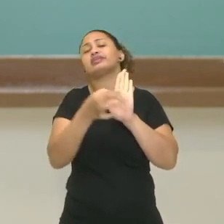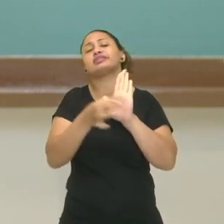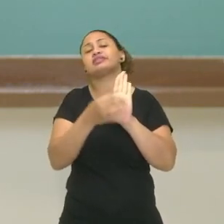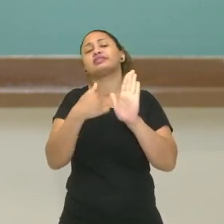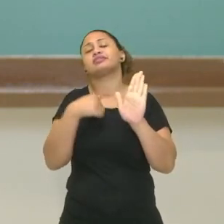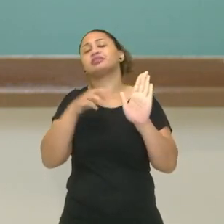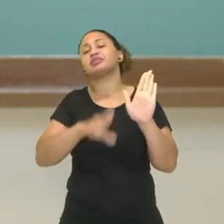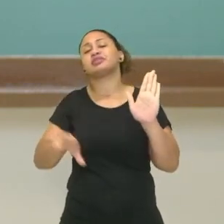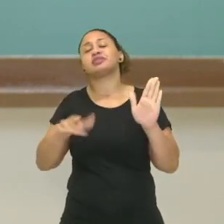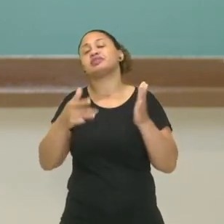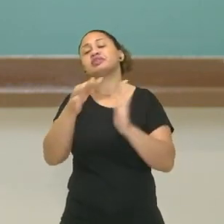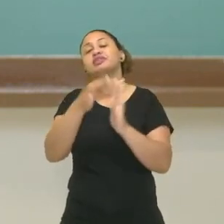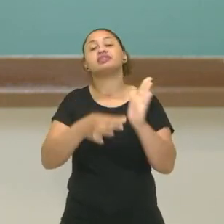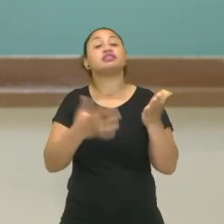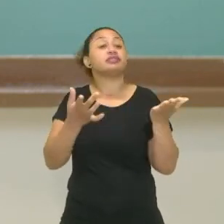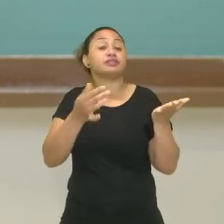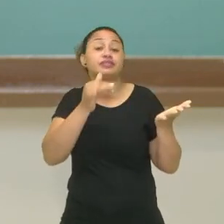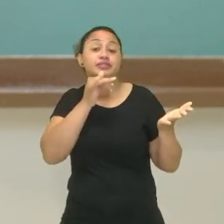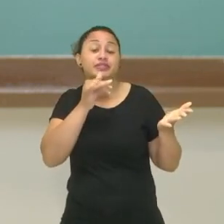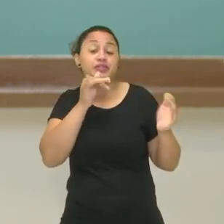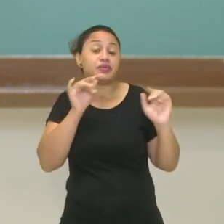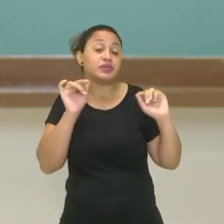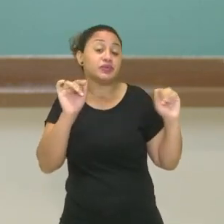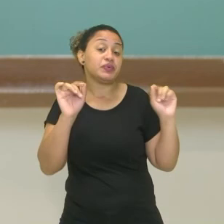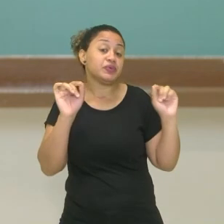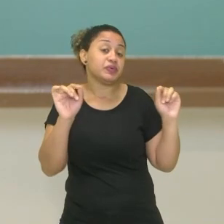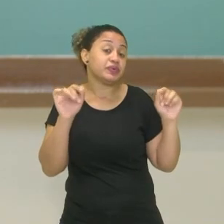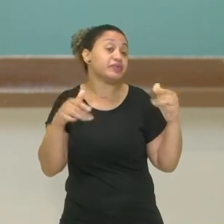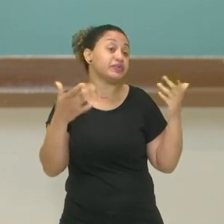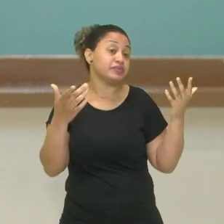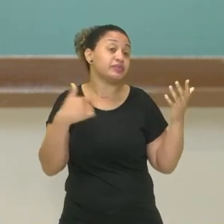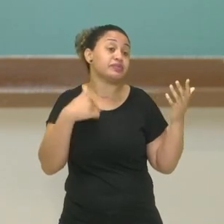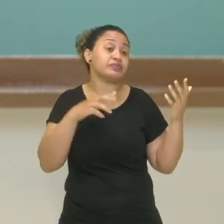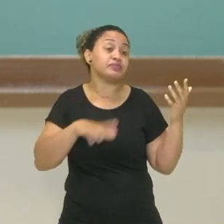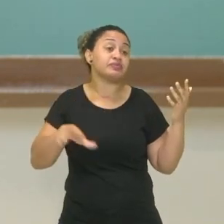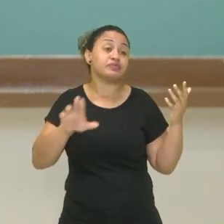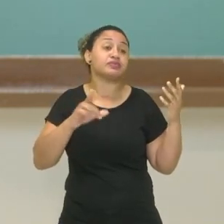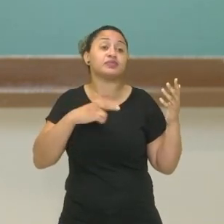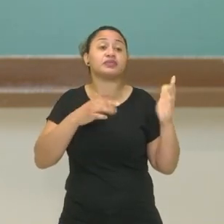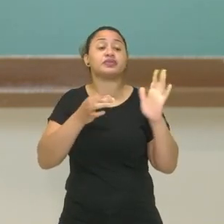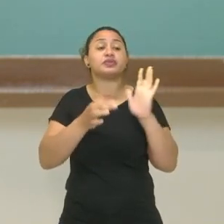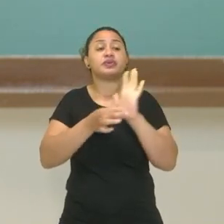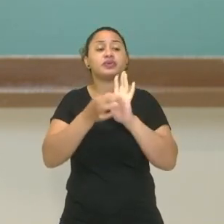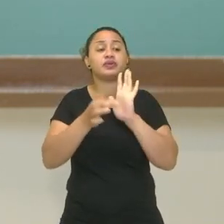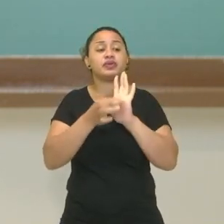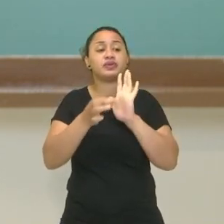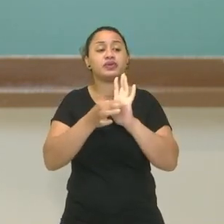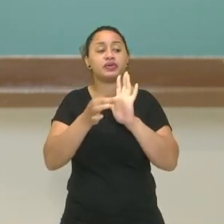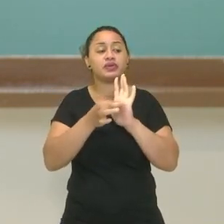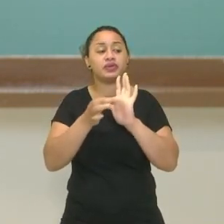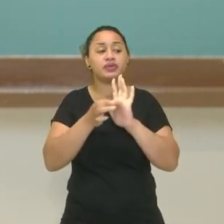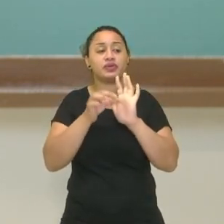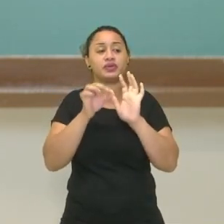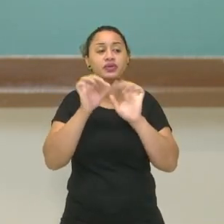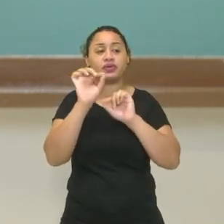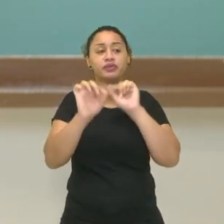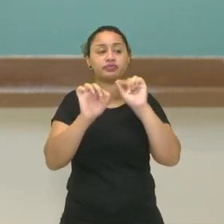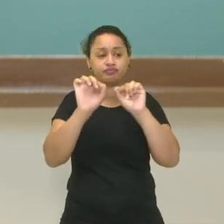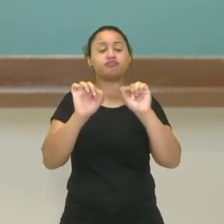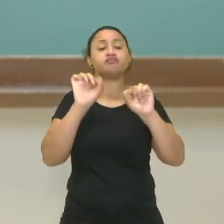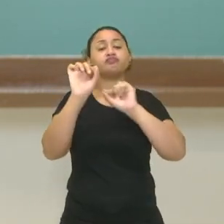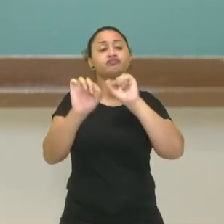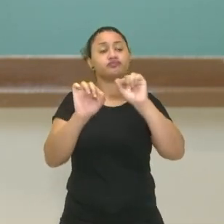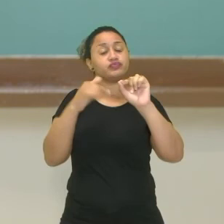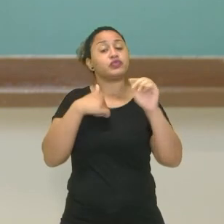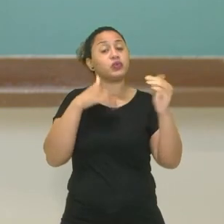nesse editorial, por exemplo, né? Eu usei aqui, ó, um argumento, ó, favorável